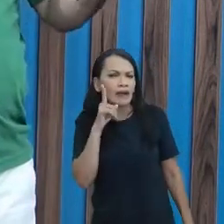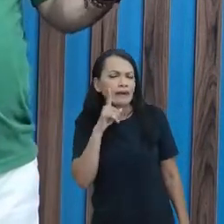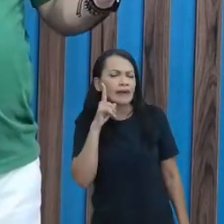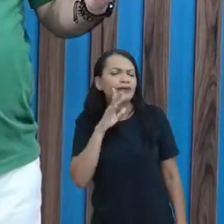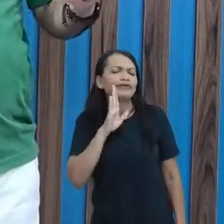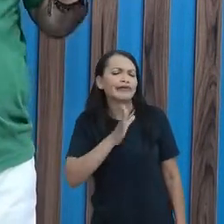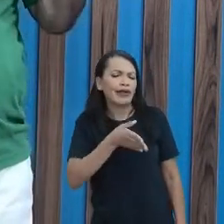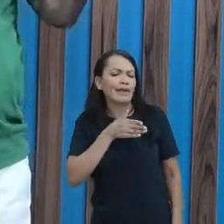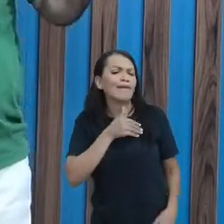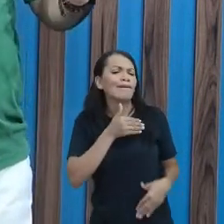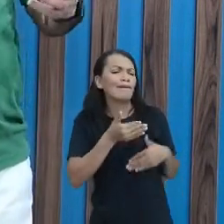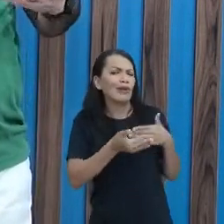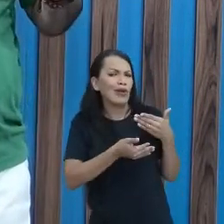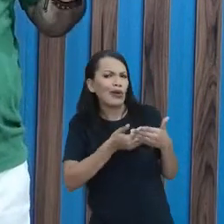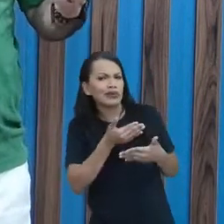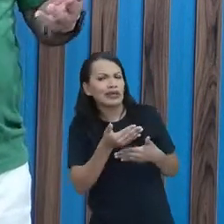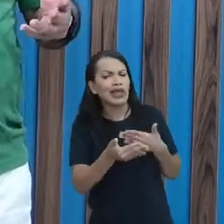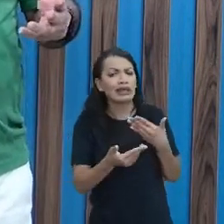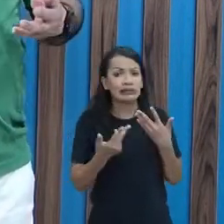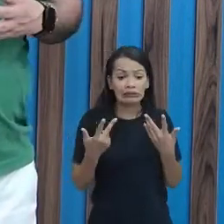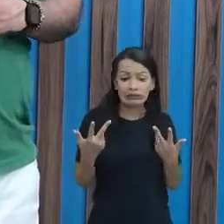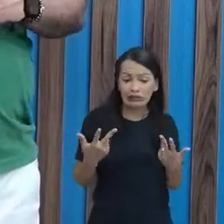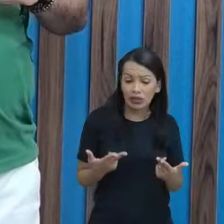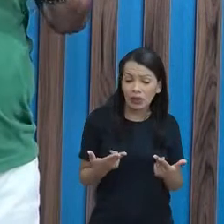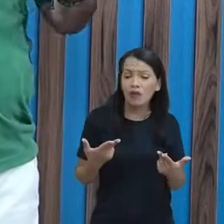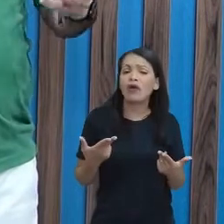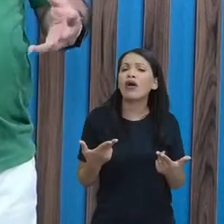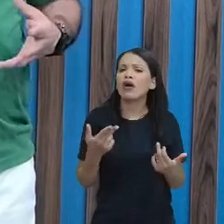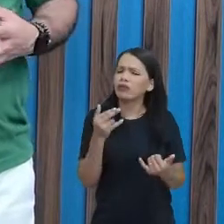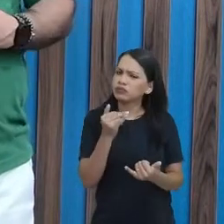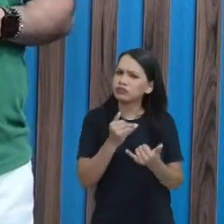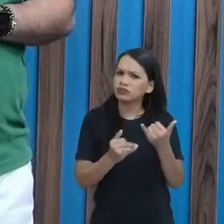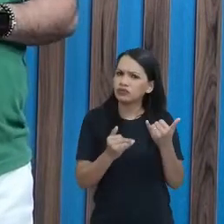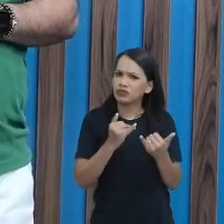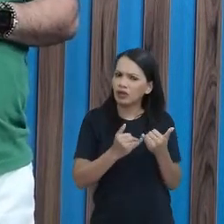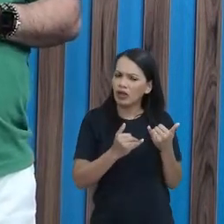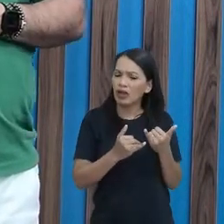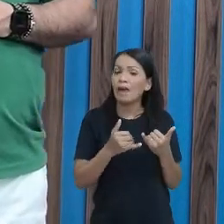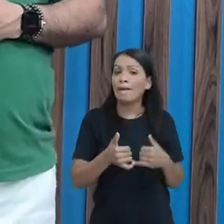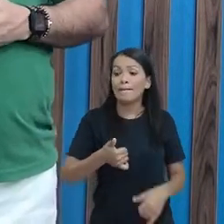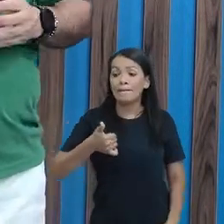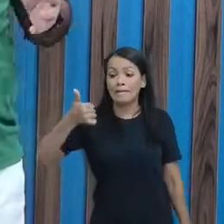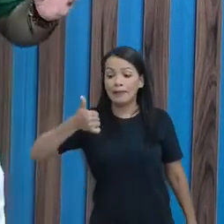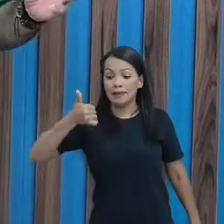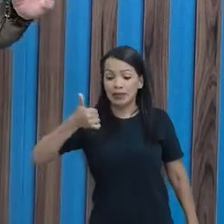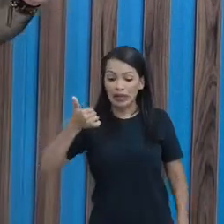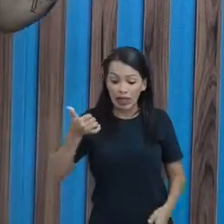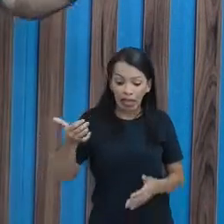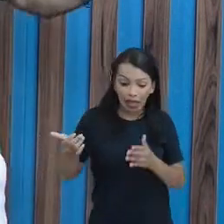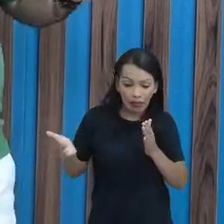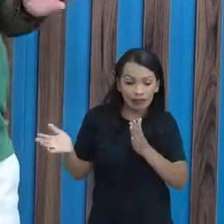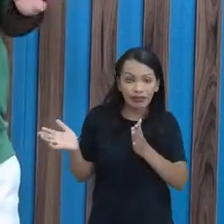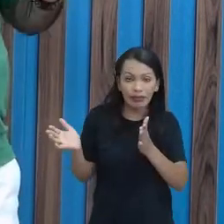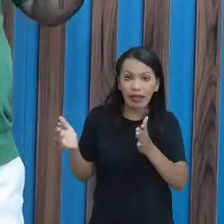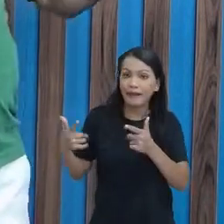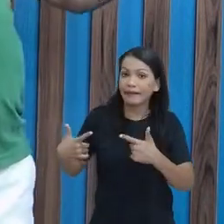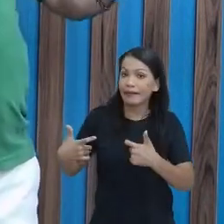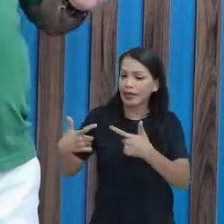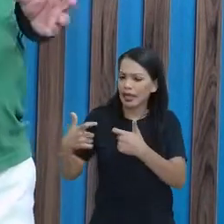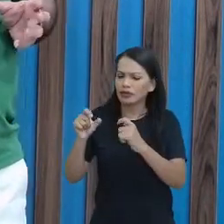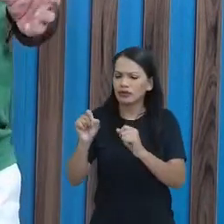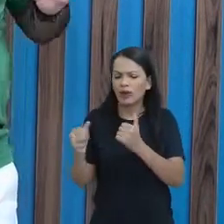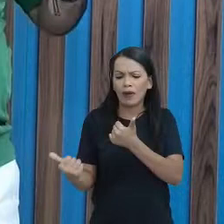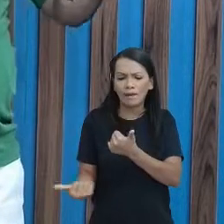mesmo processo, um processo semelhante ao que eles mantiveram durante a Primeira Guerra Mundial, só ali, ó, apoiando